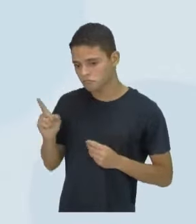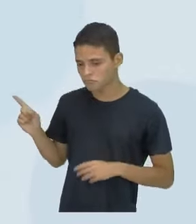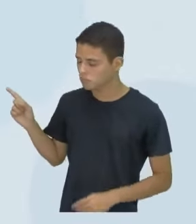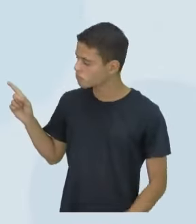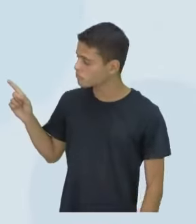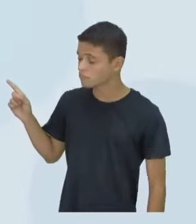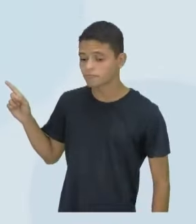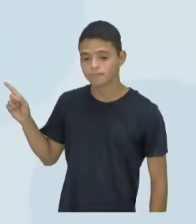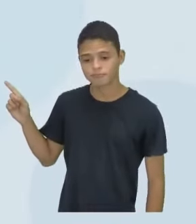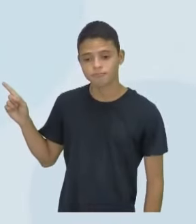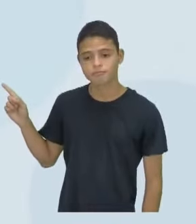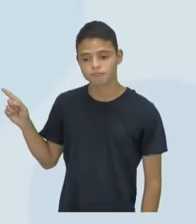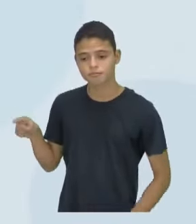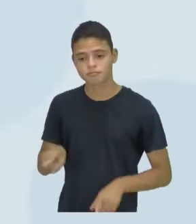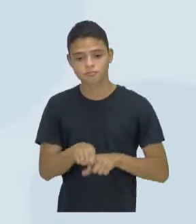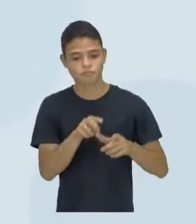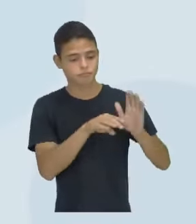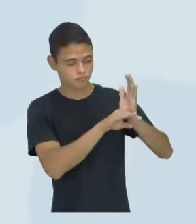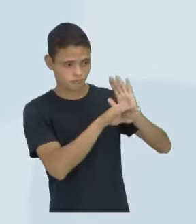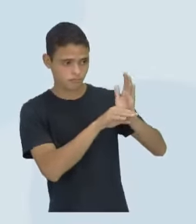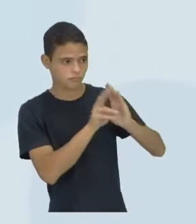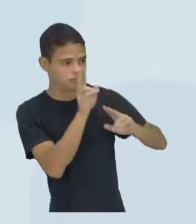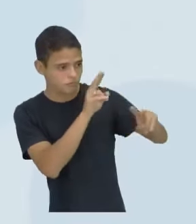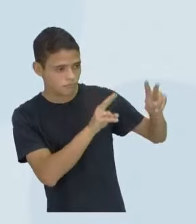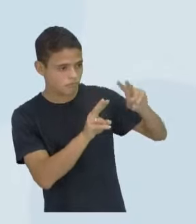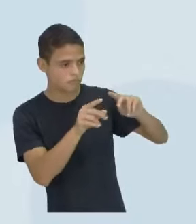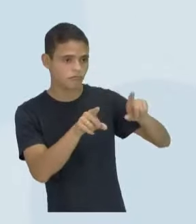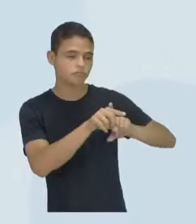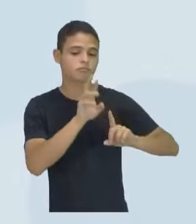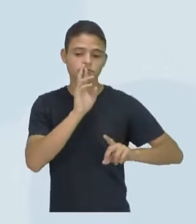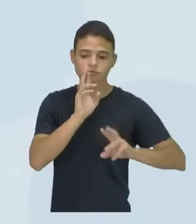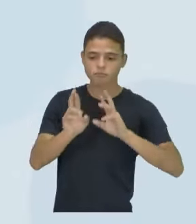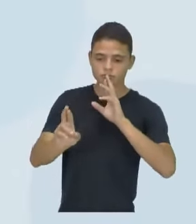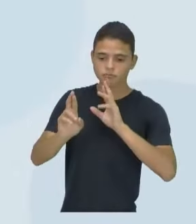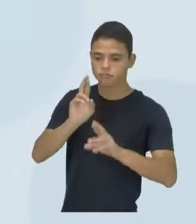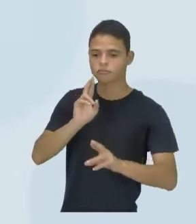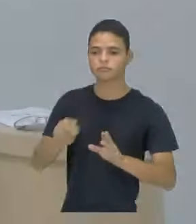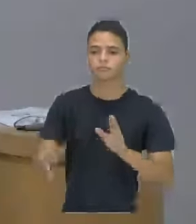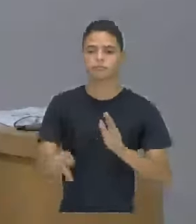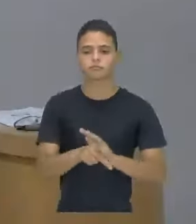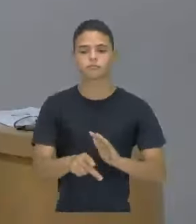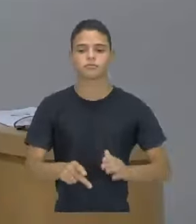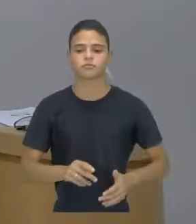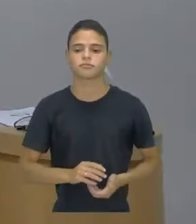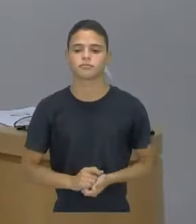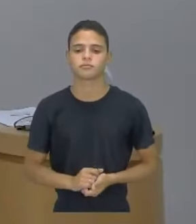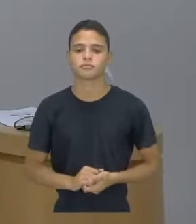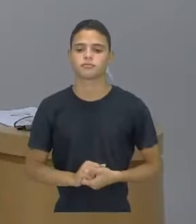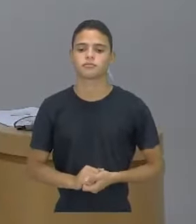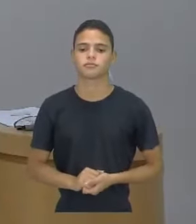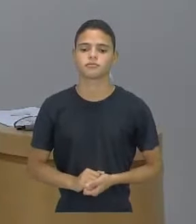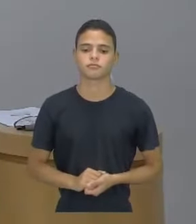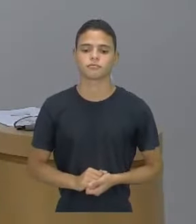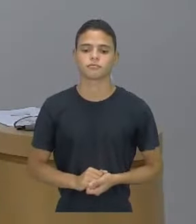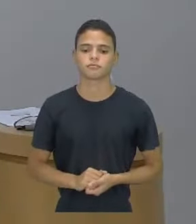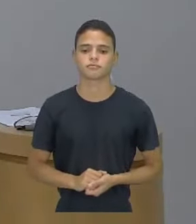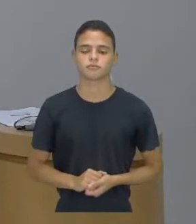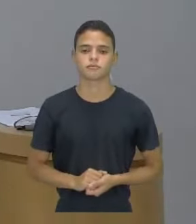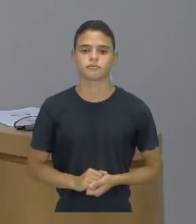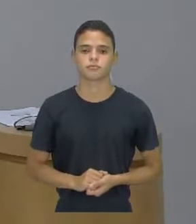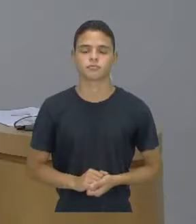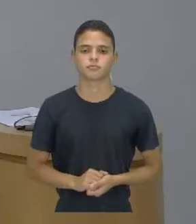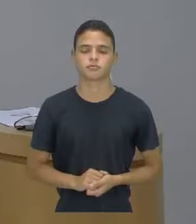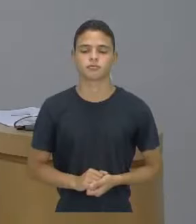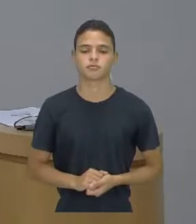them. Assistir vídeos e responder as questões sobre eles. That's it. And let's... thank people that are helping